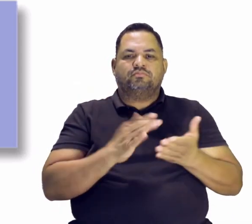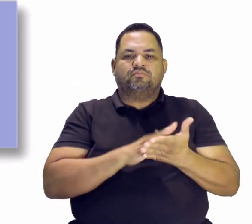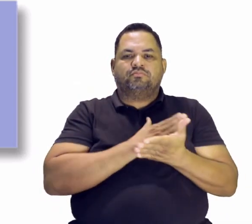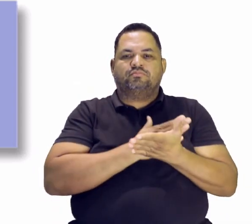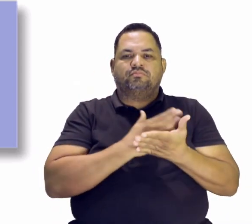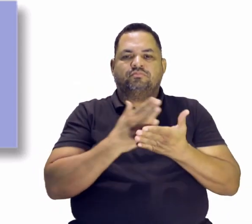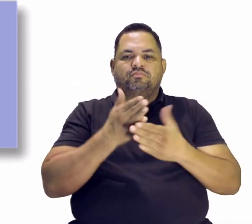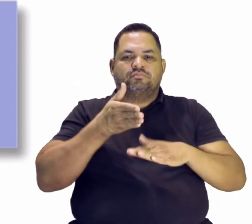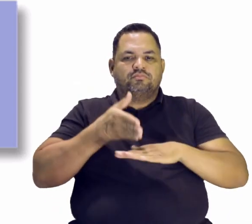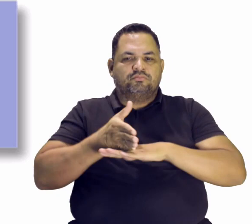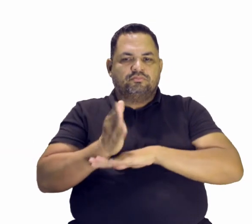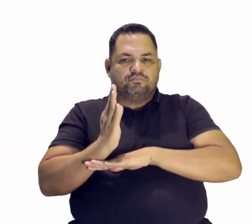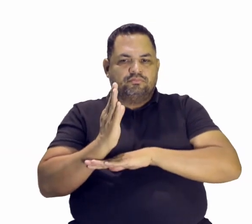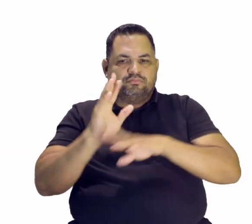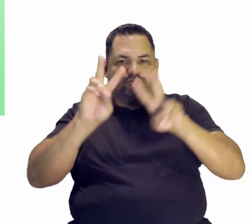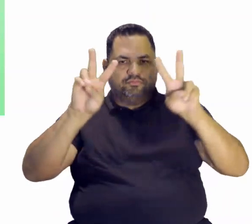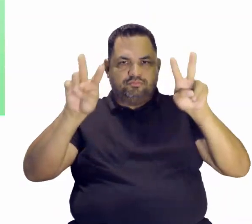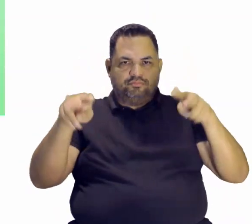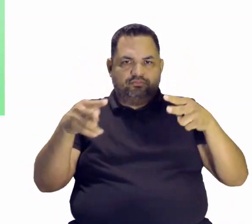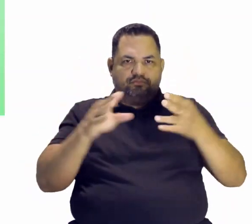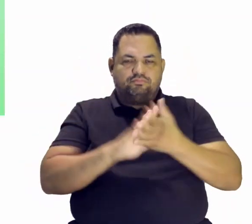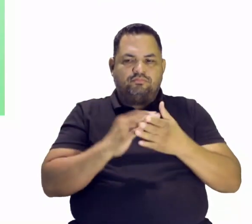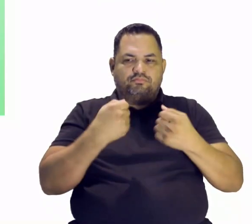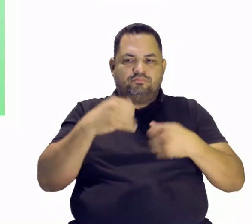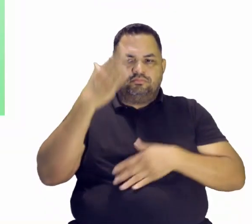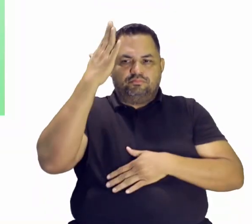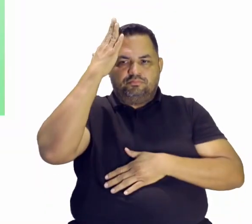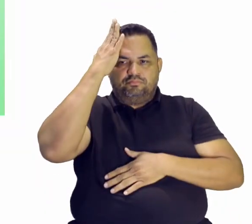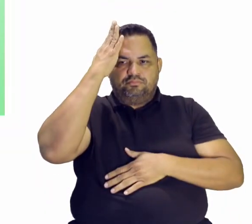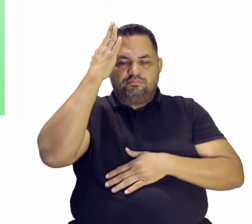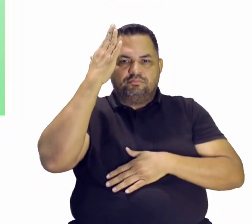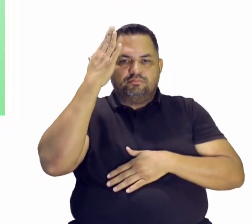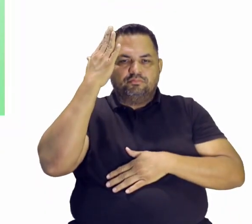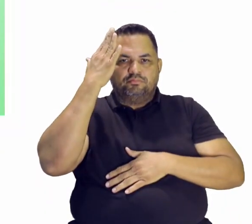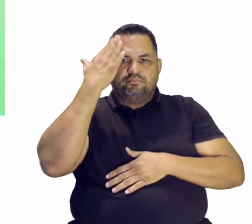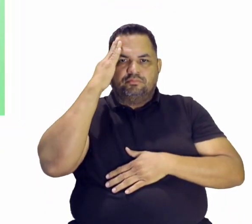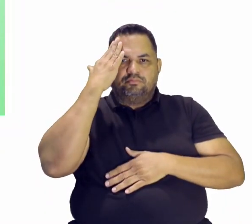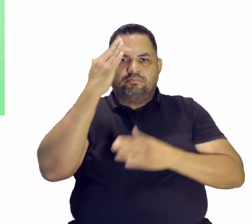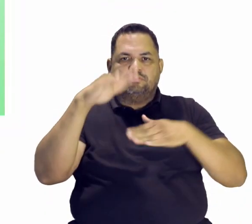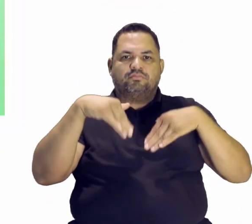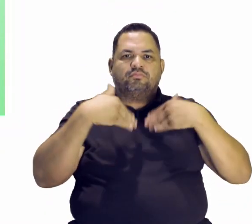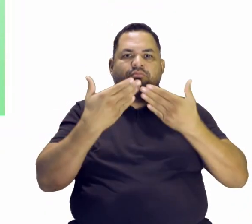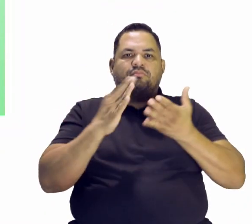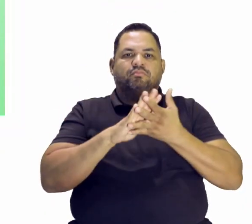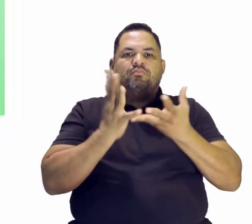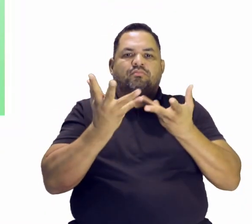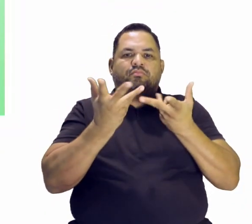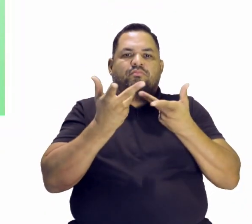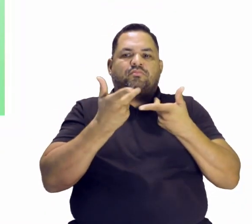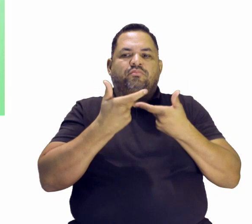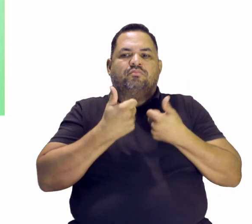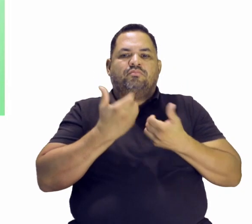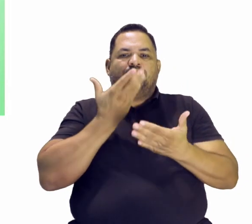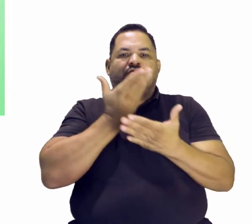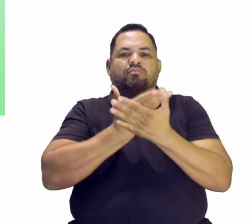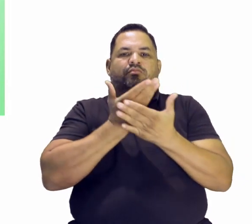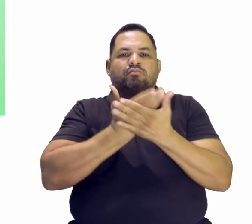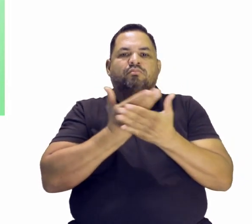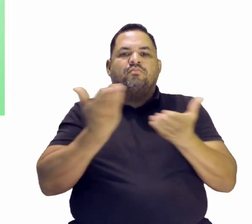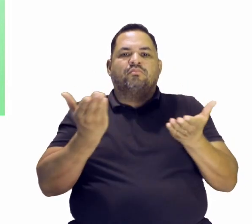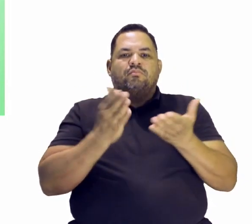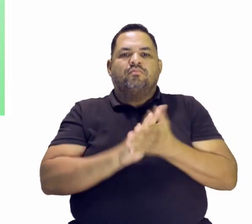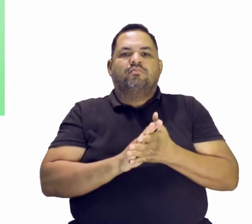entrar nessa temática, precisamos entender qual será a nossa habilidade para essa aula. E a habilidade